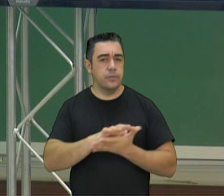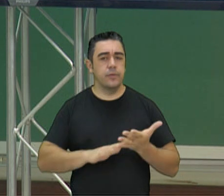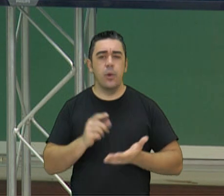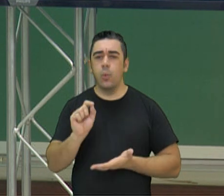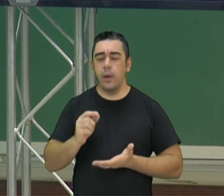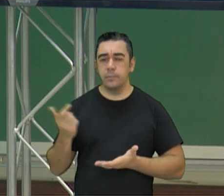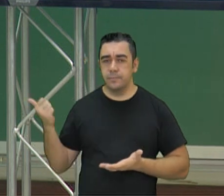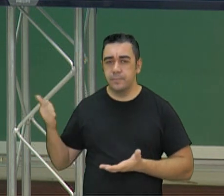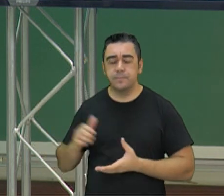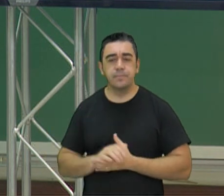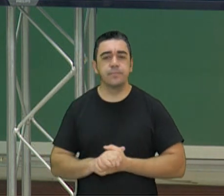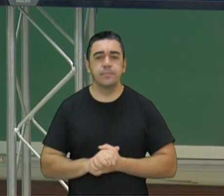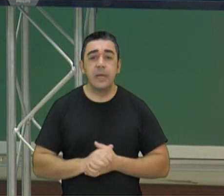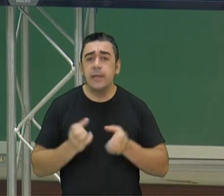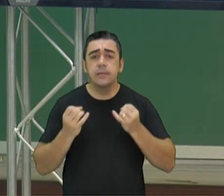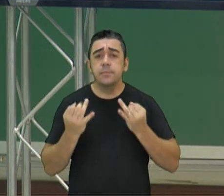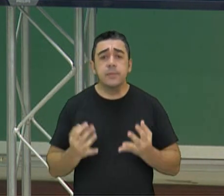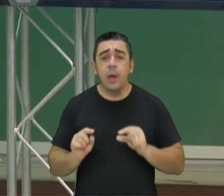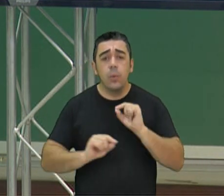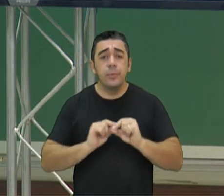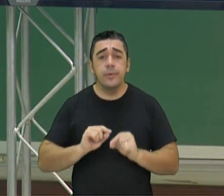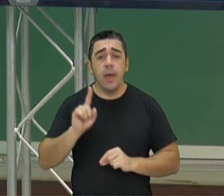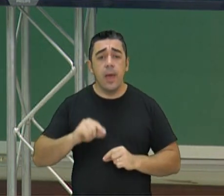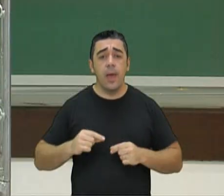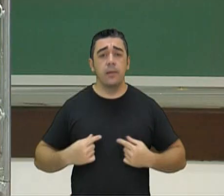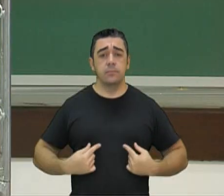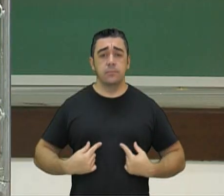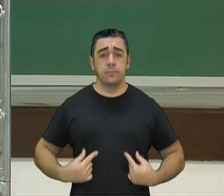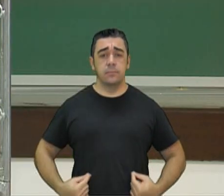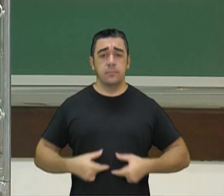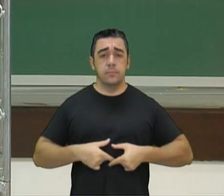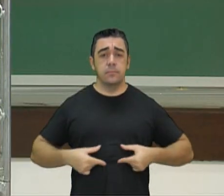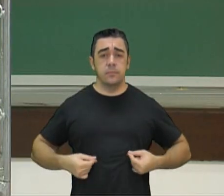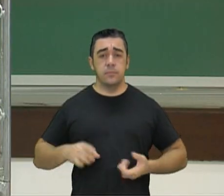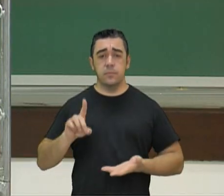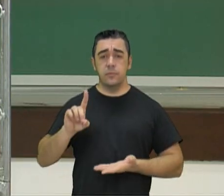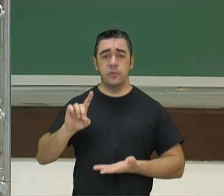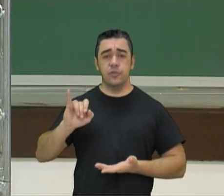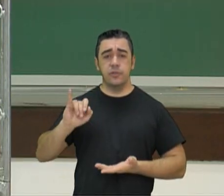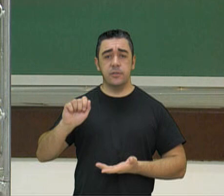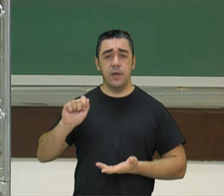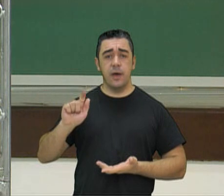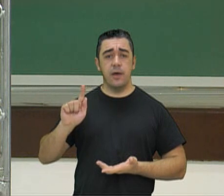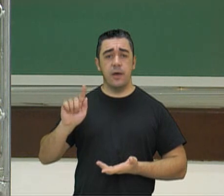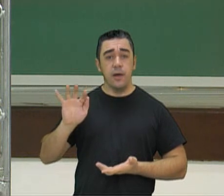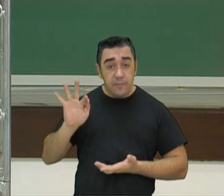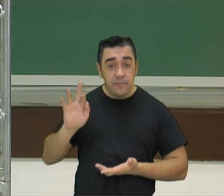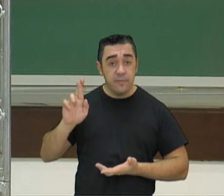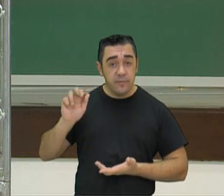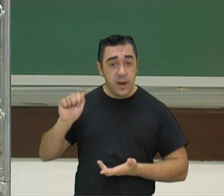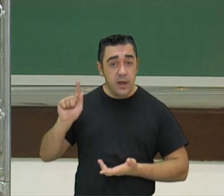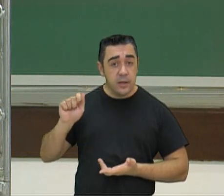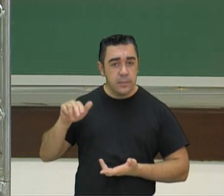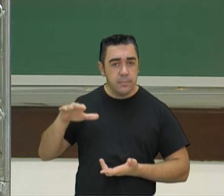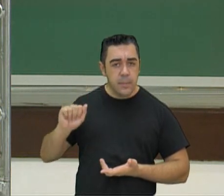essa? É para definir o que é diafragma. Então, se são também descritiva, vocês vão escrever o que significa